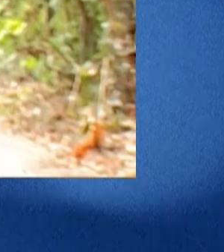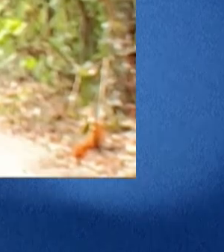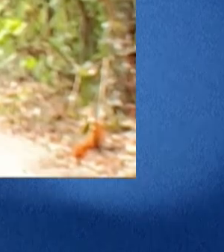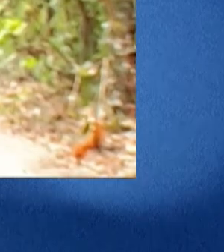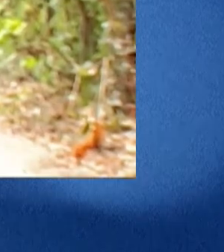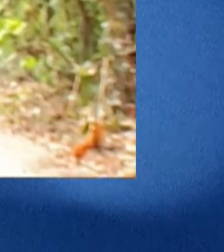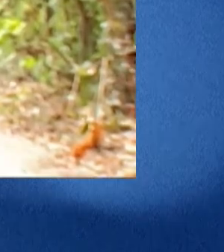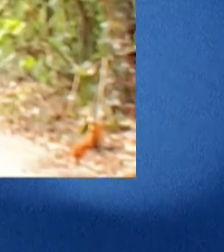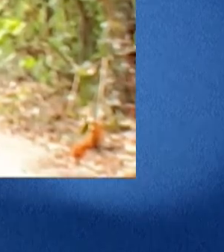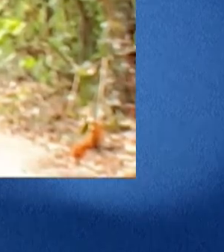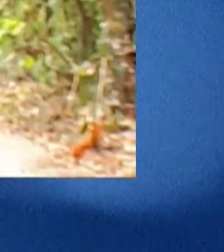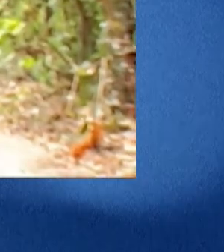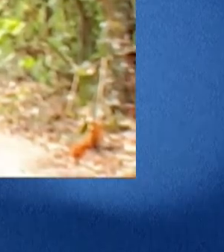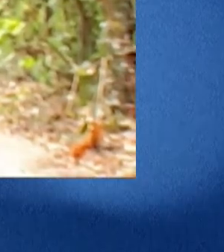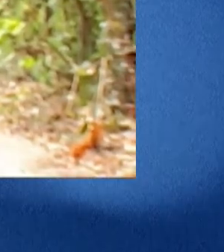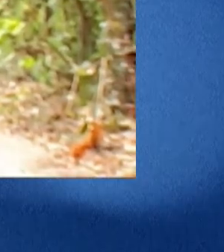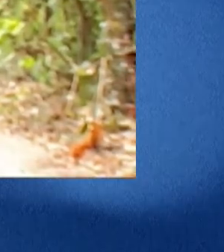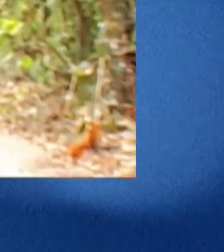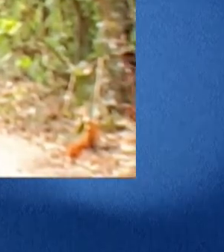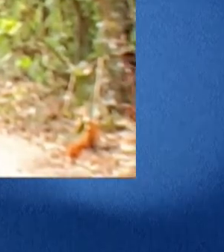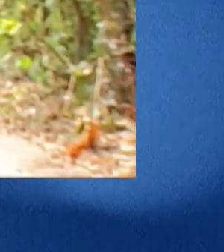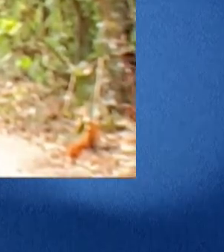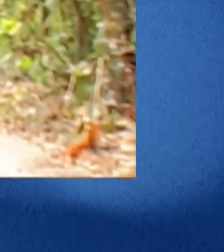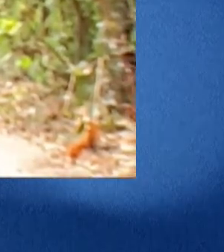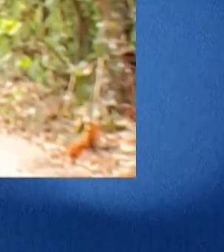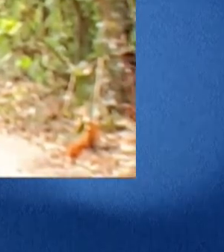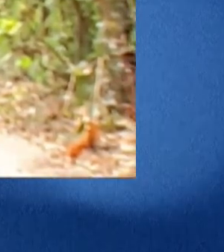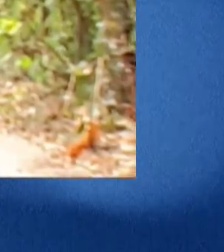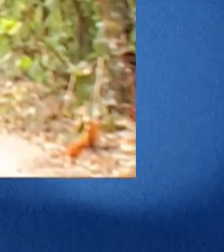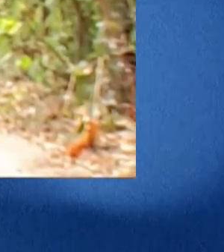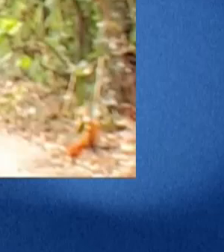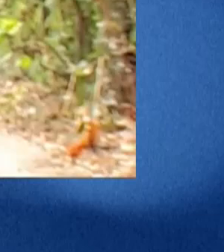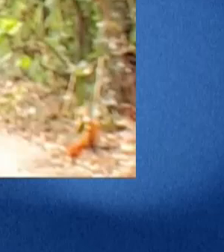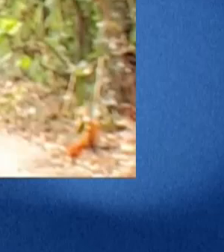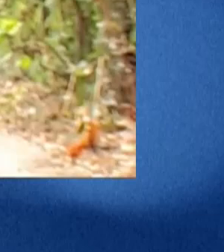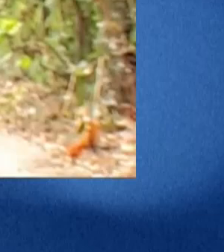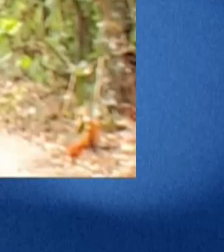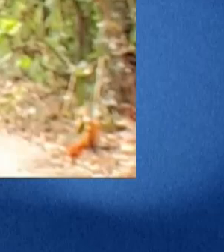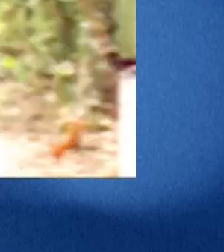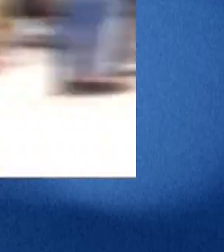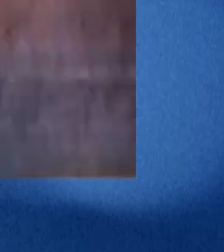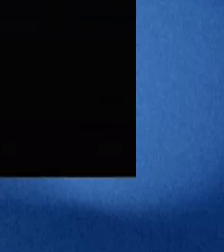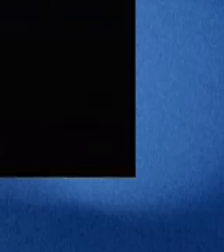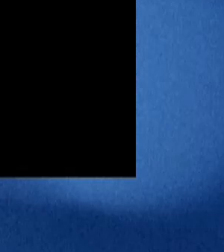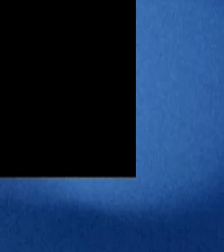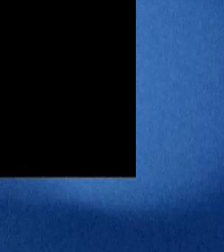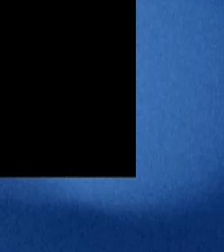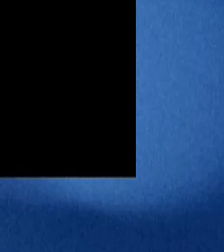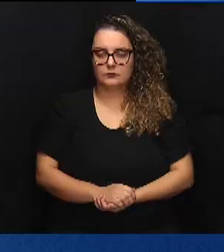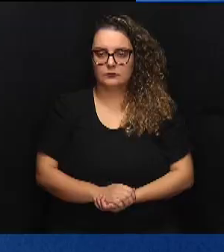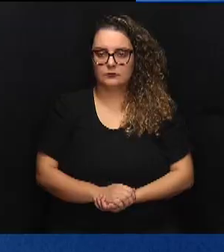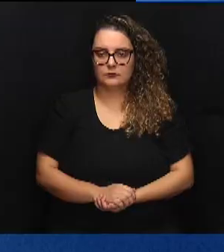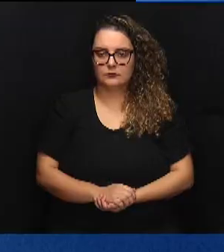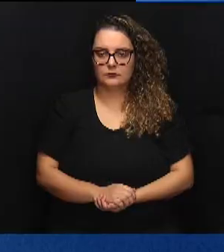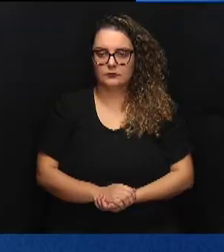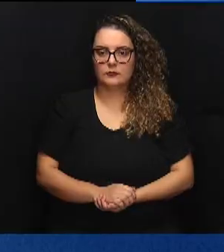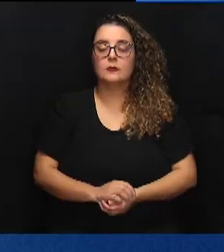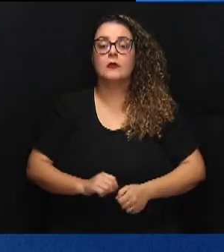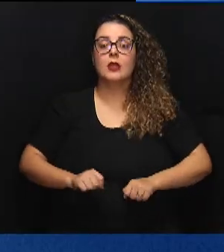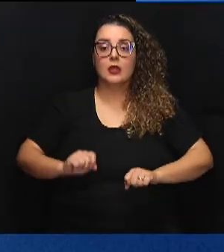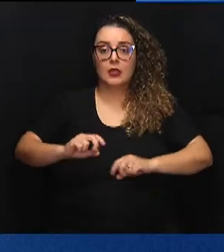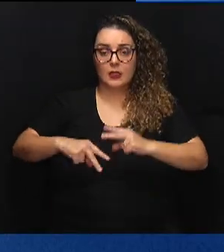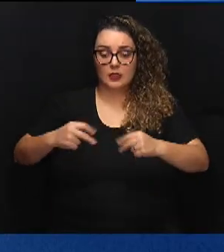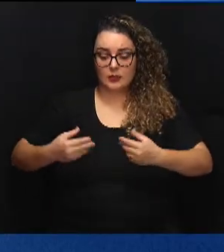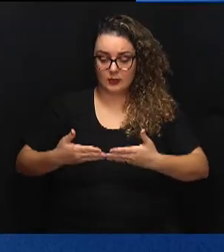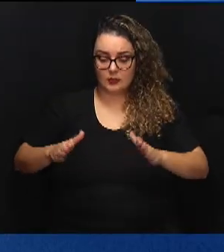Diploma de cidadã emérita é entregue durante festa do Zongo Dito Ribeiro em Campinas. Inaugurado neste sábado